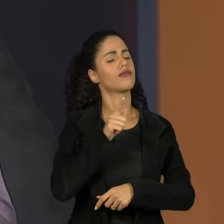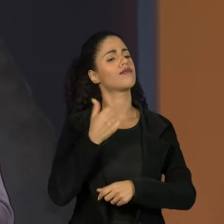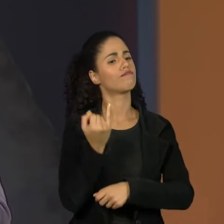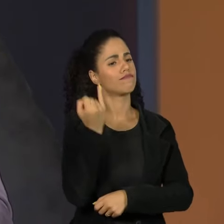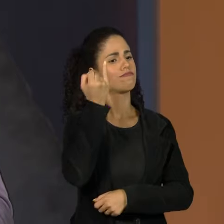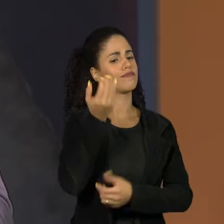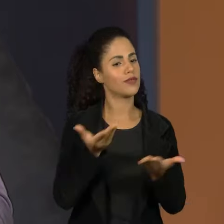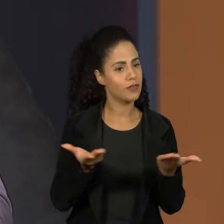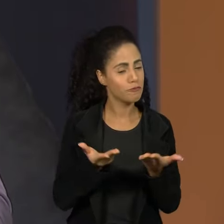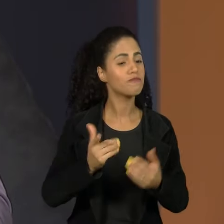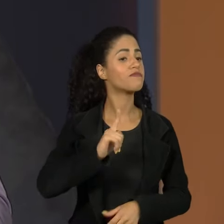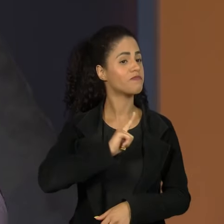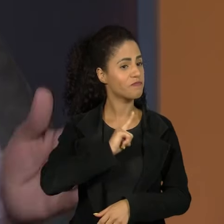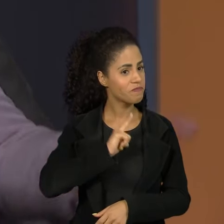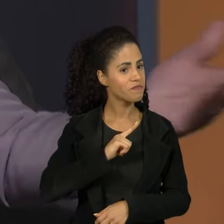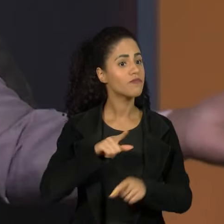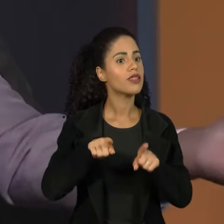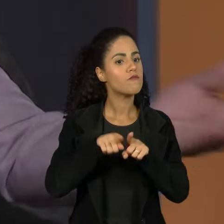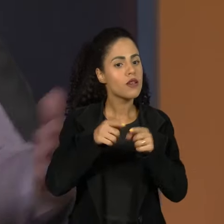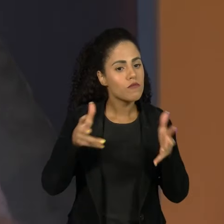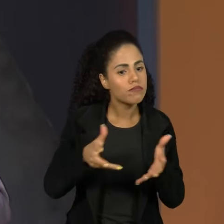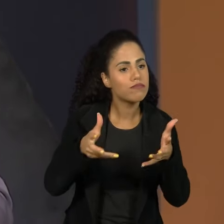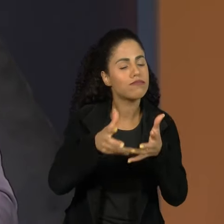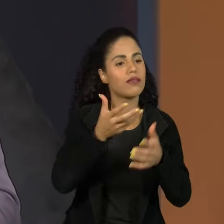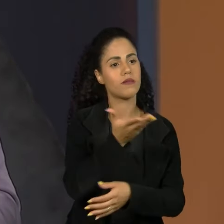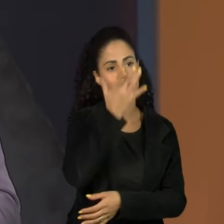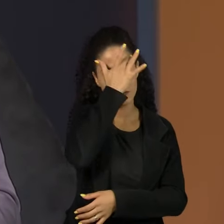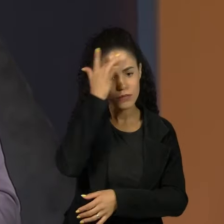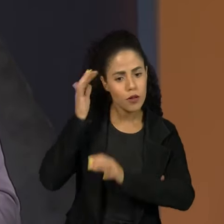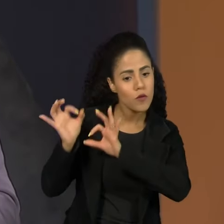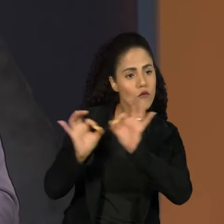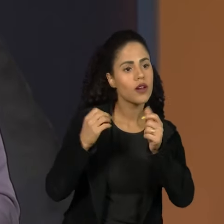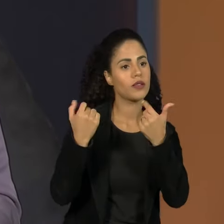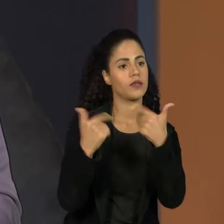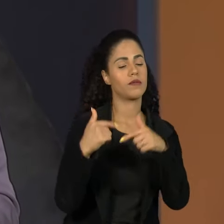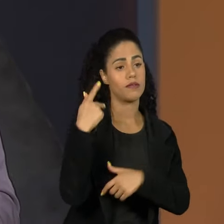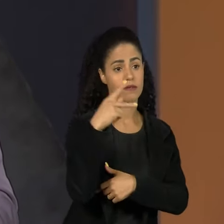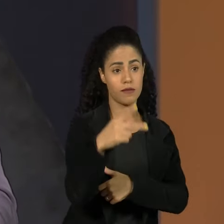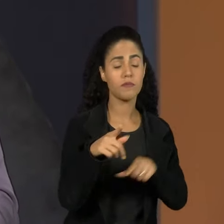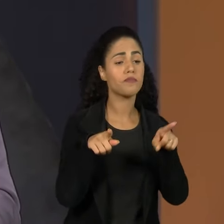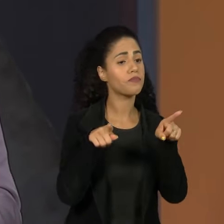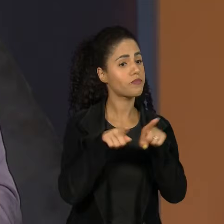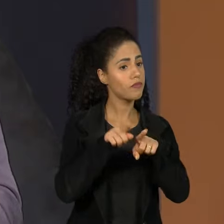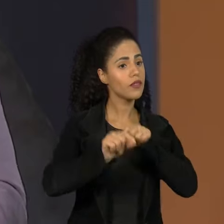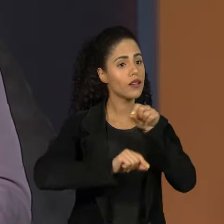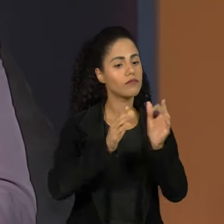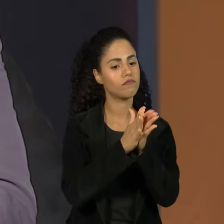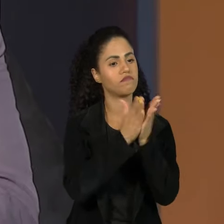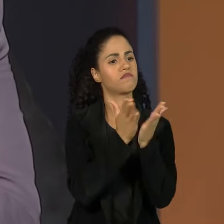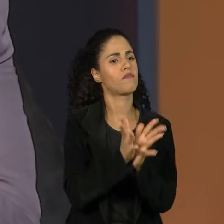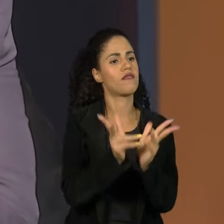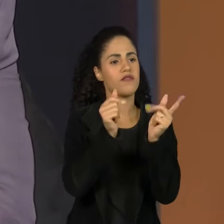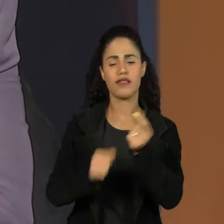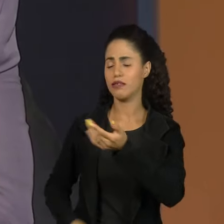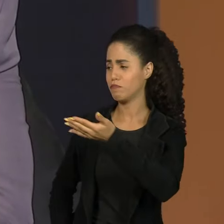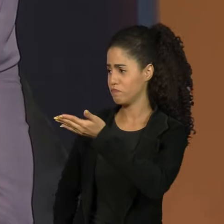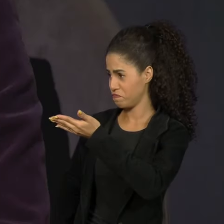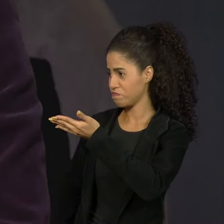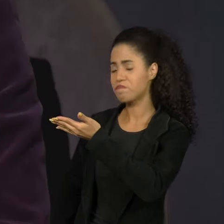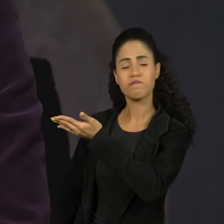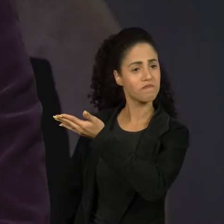nossa agenda, né, pelos estímulos aos que acompanham sua história e, sobretudo, por essa obra maravilhosa,